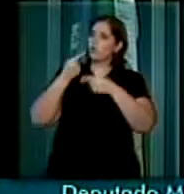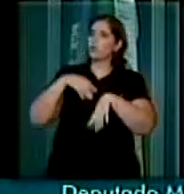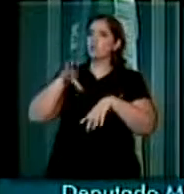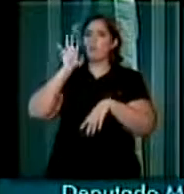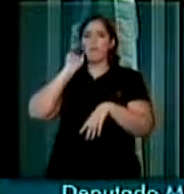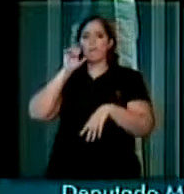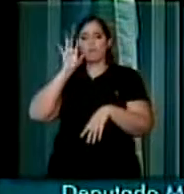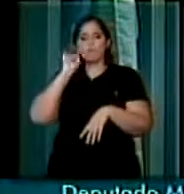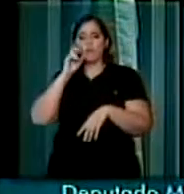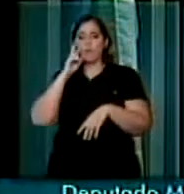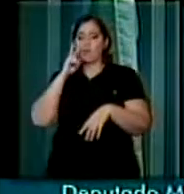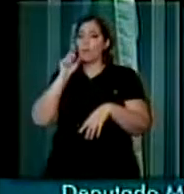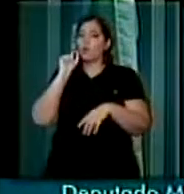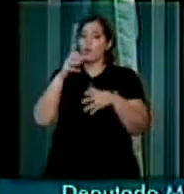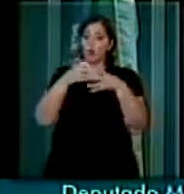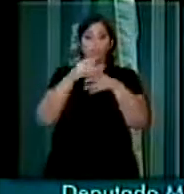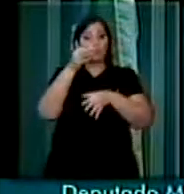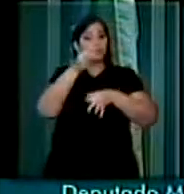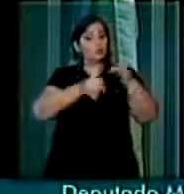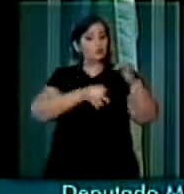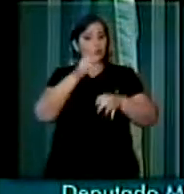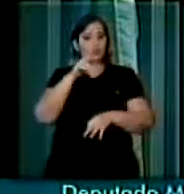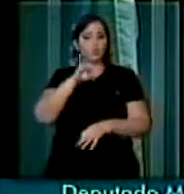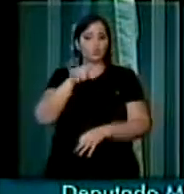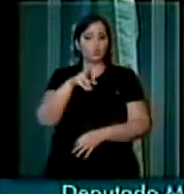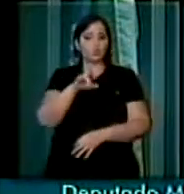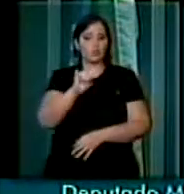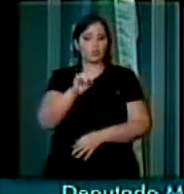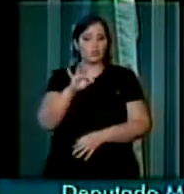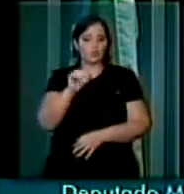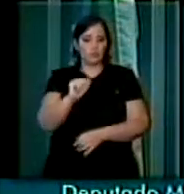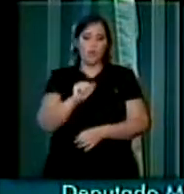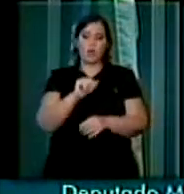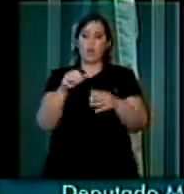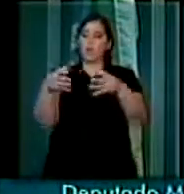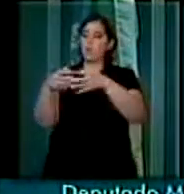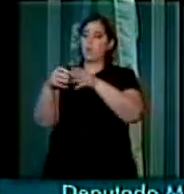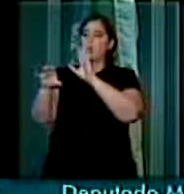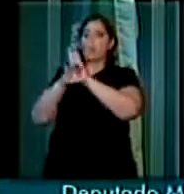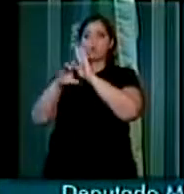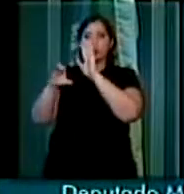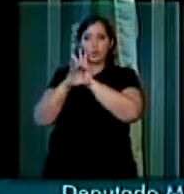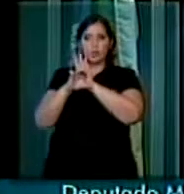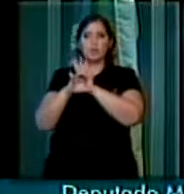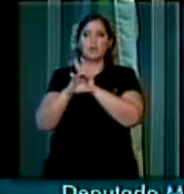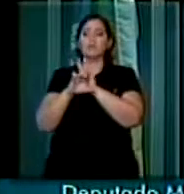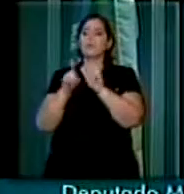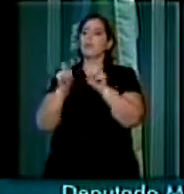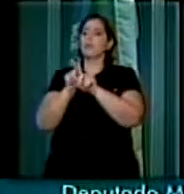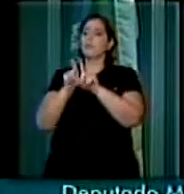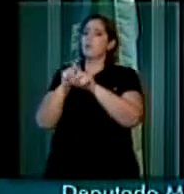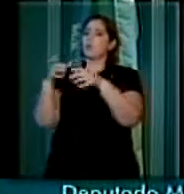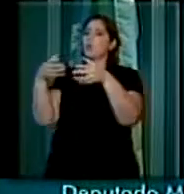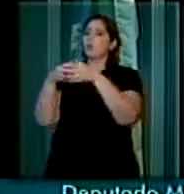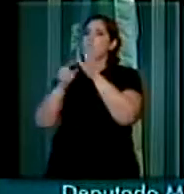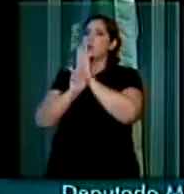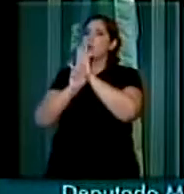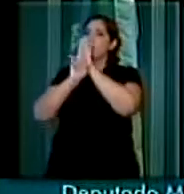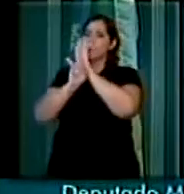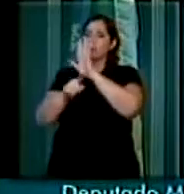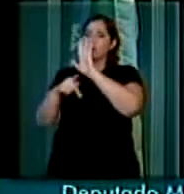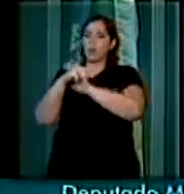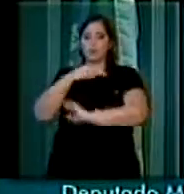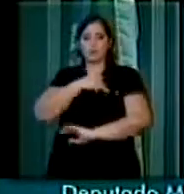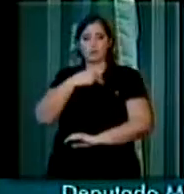aqui, juristas, ouvimos constitucionalistas, ouvimos os representantes do